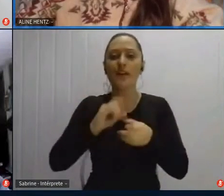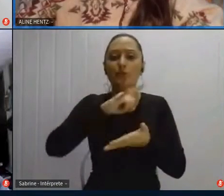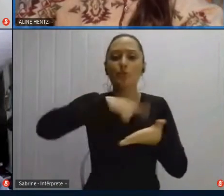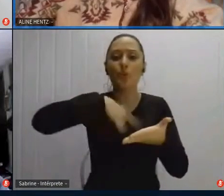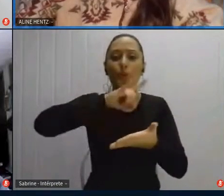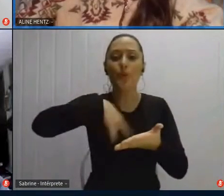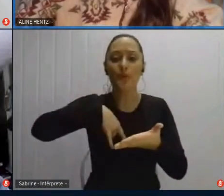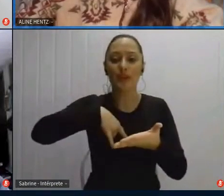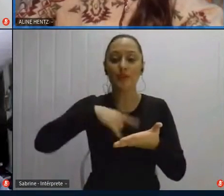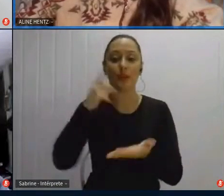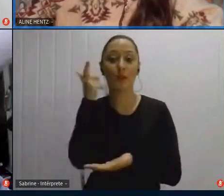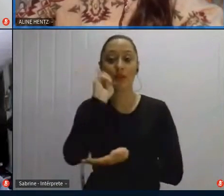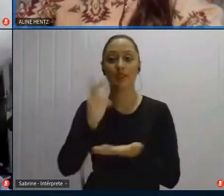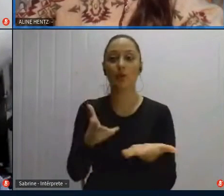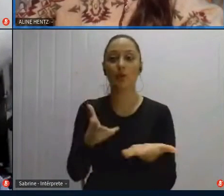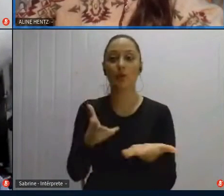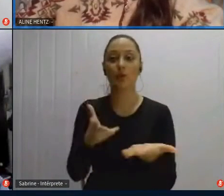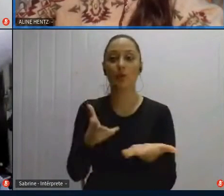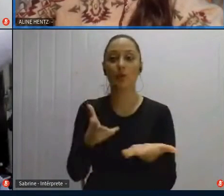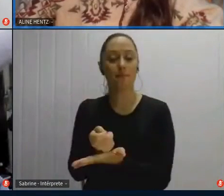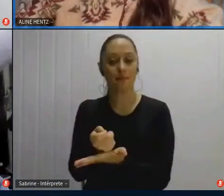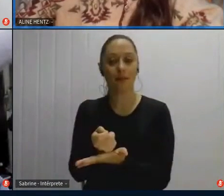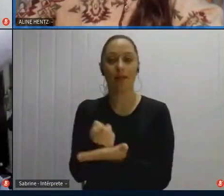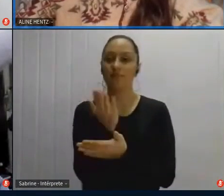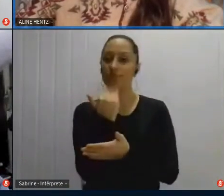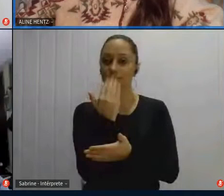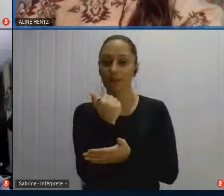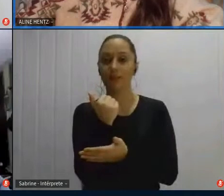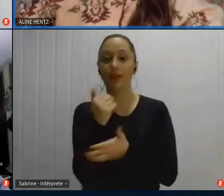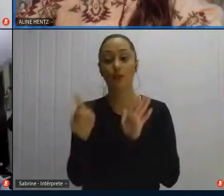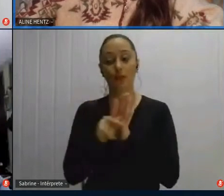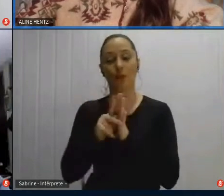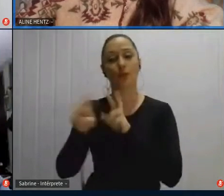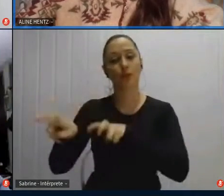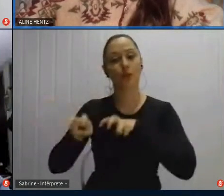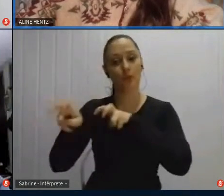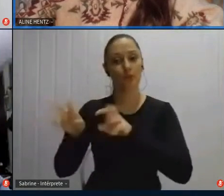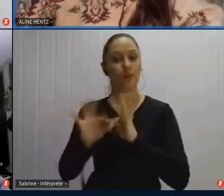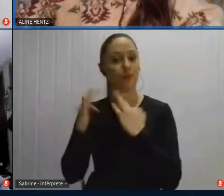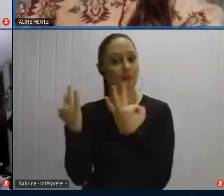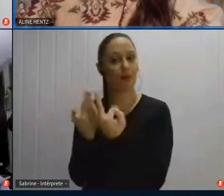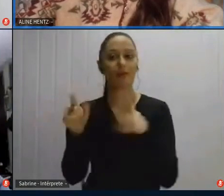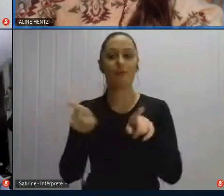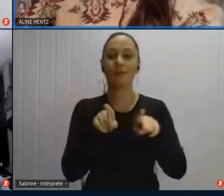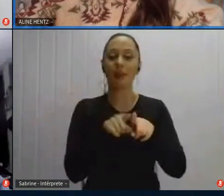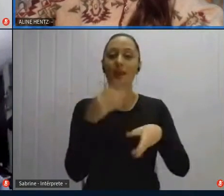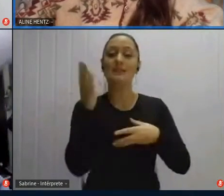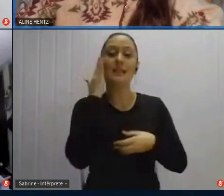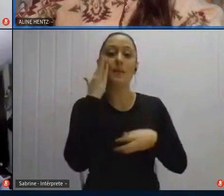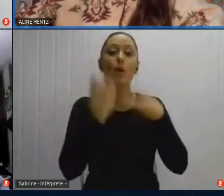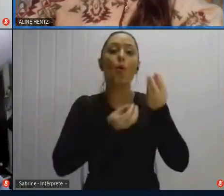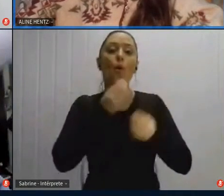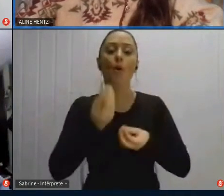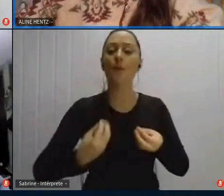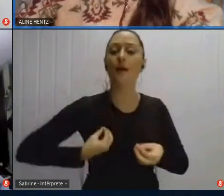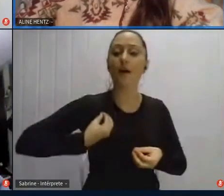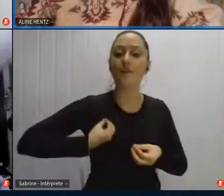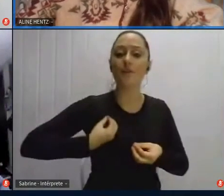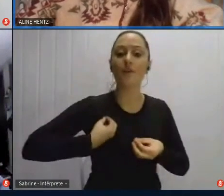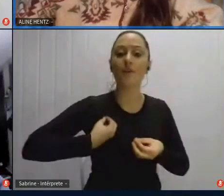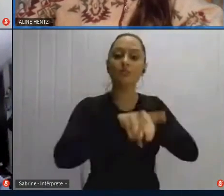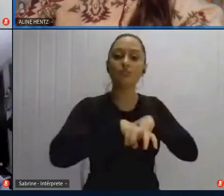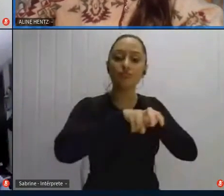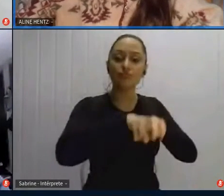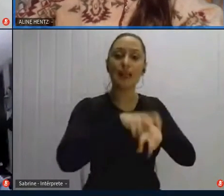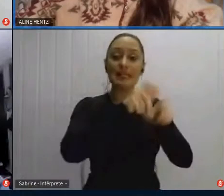agricultura familiar, a preocupação também do pessoal em ver como é que estão os agricultores nesse período de pandemia, já que não estão